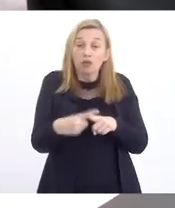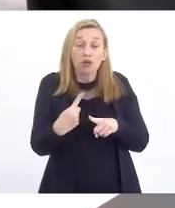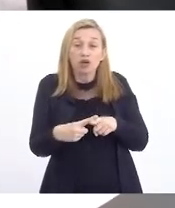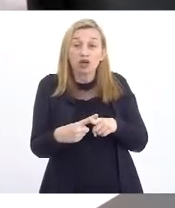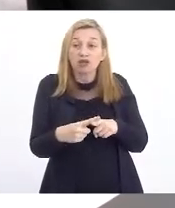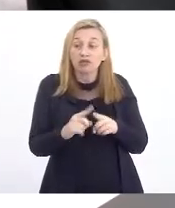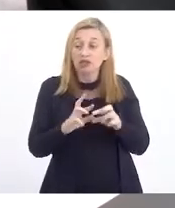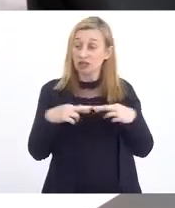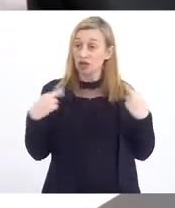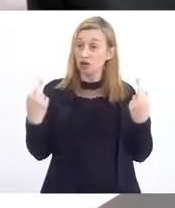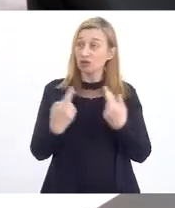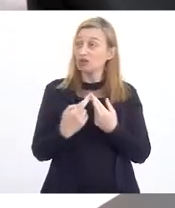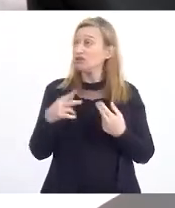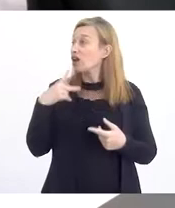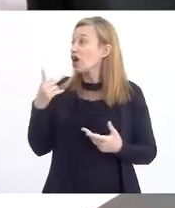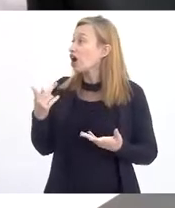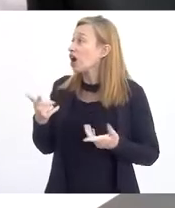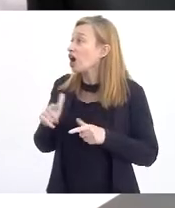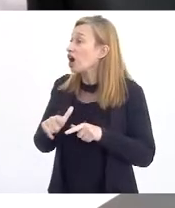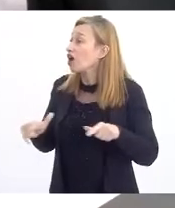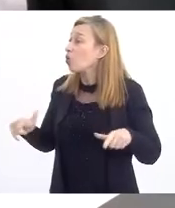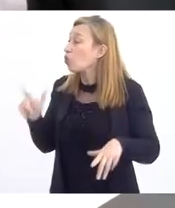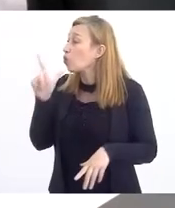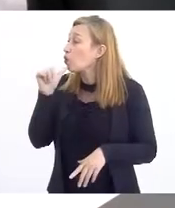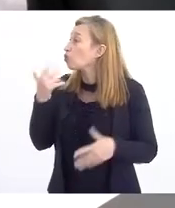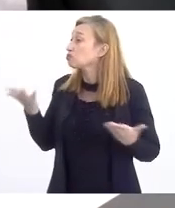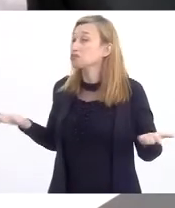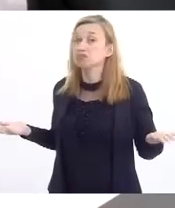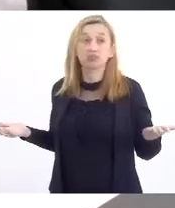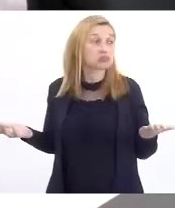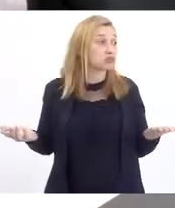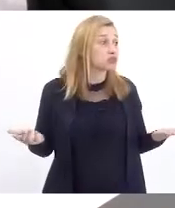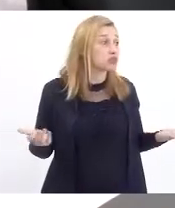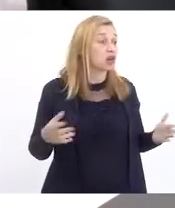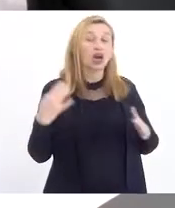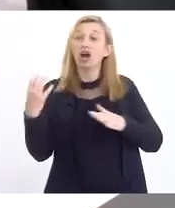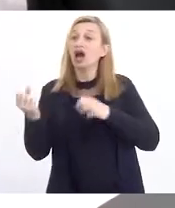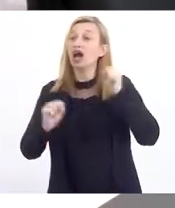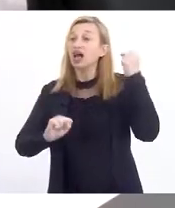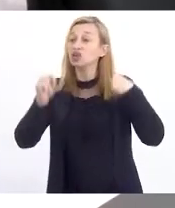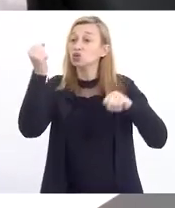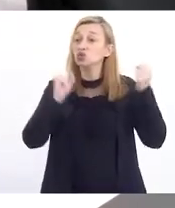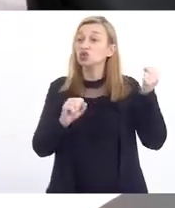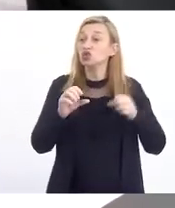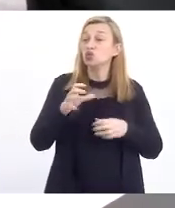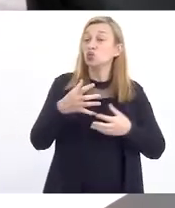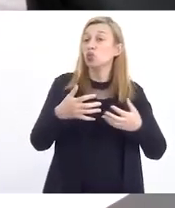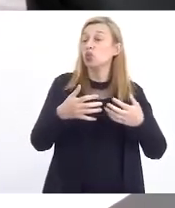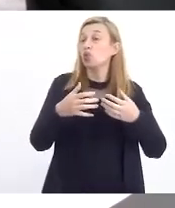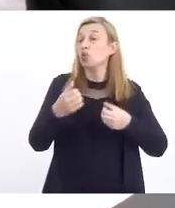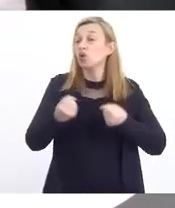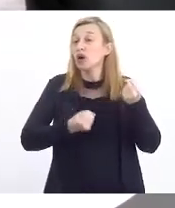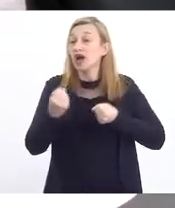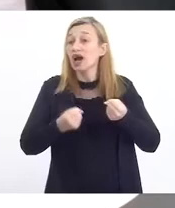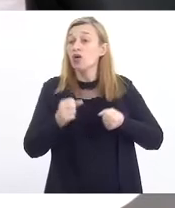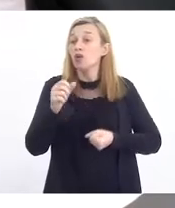vai estar reunido e dizer assim, não tem água. Aí vem novamente a indústria do carro-pipa, aí vem